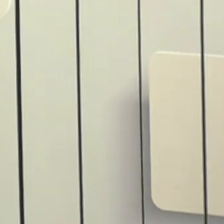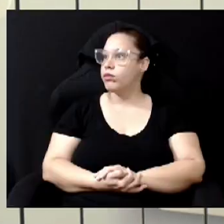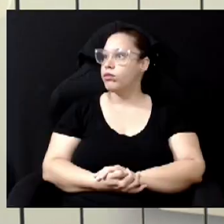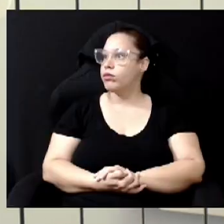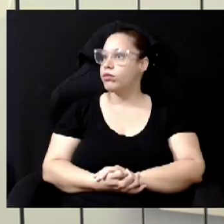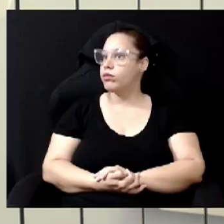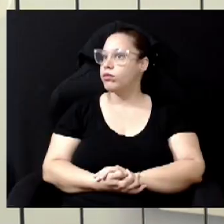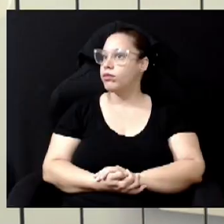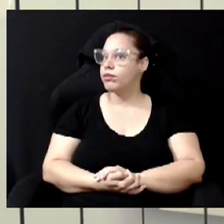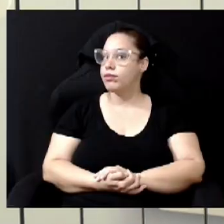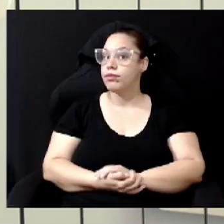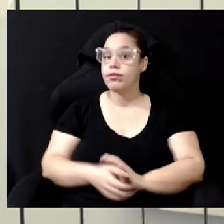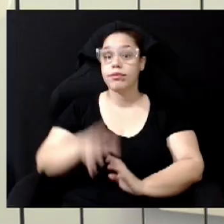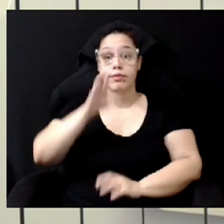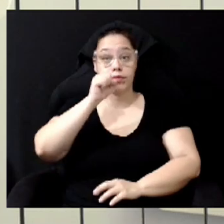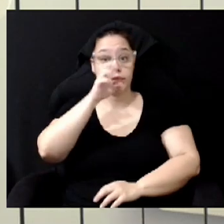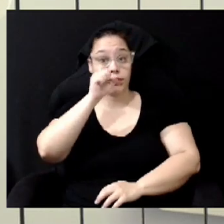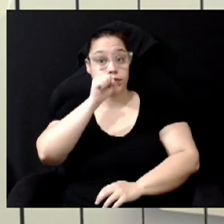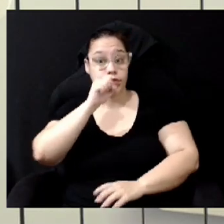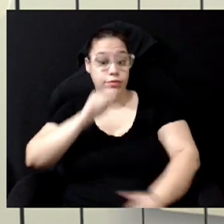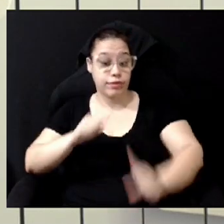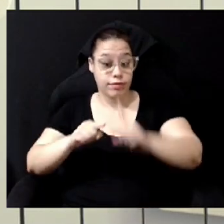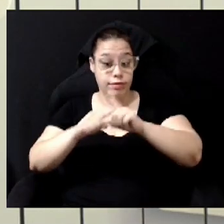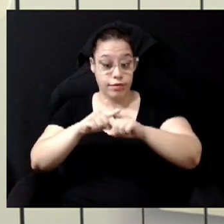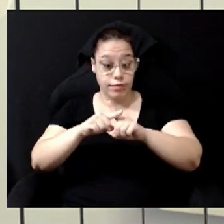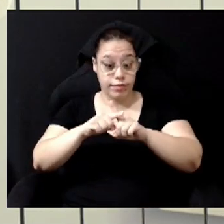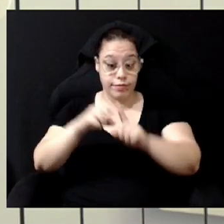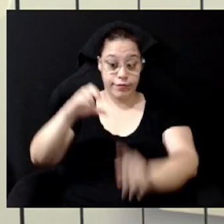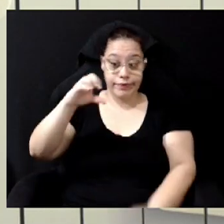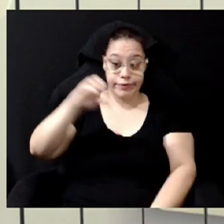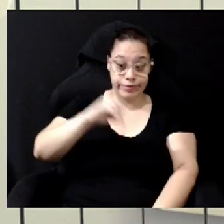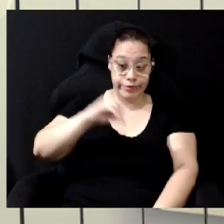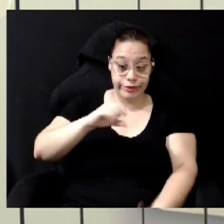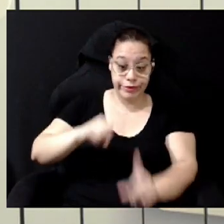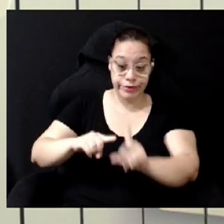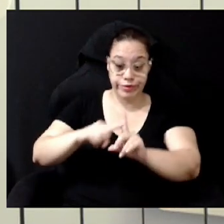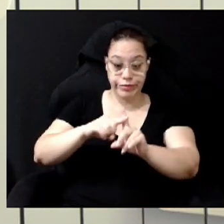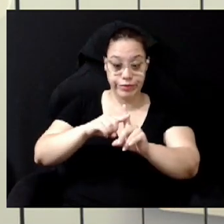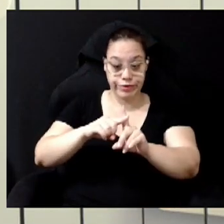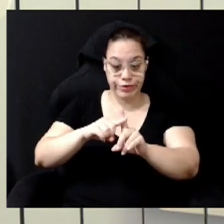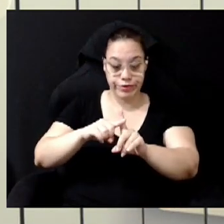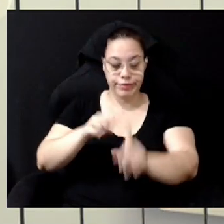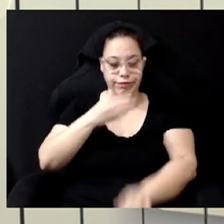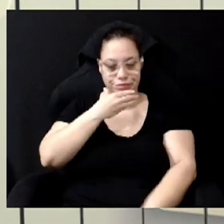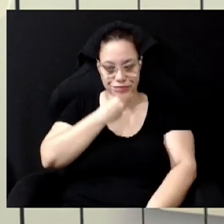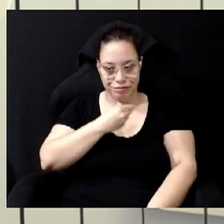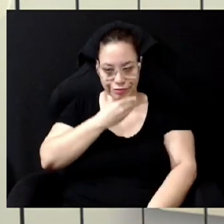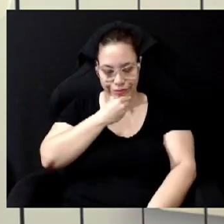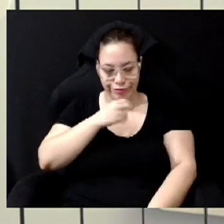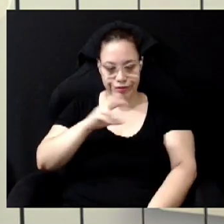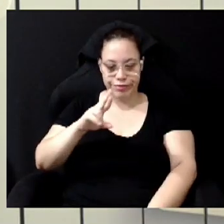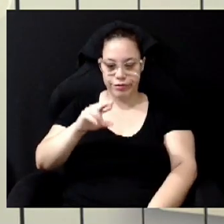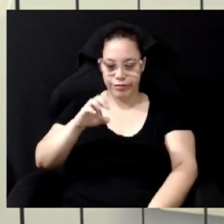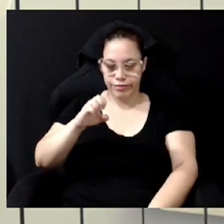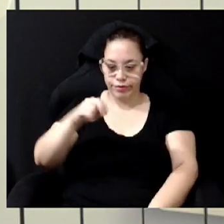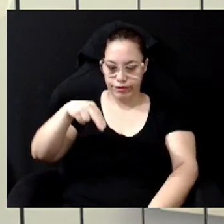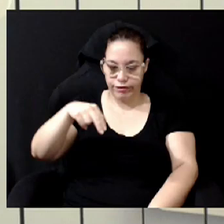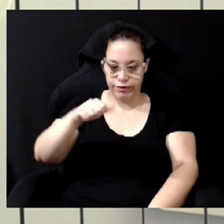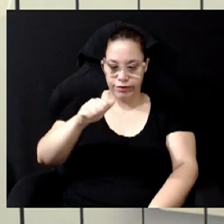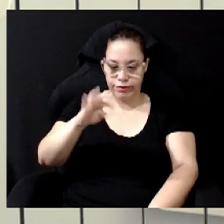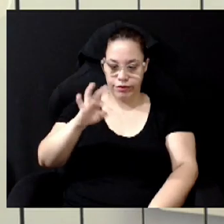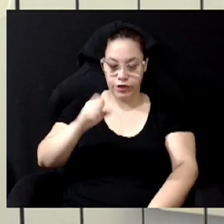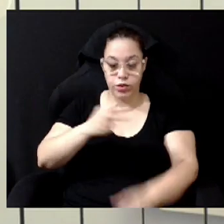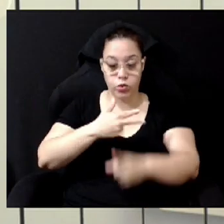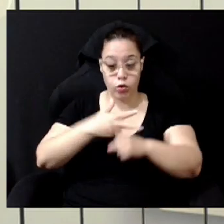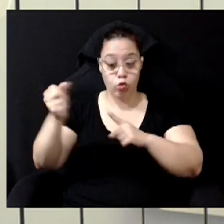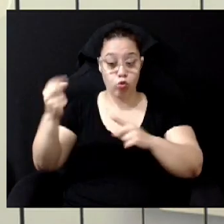No sábado, em partida válida pela 9ª rodada da Superliga Masculina, o Renata conseguiu uma importante